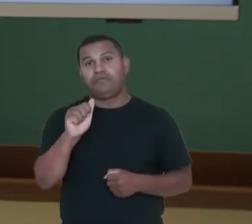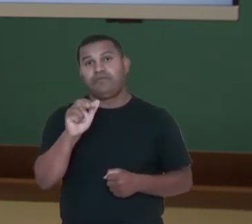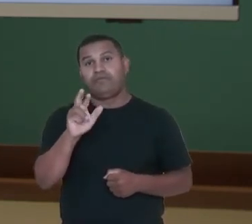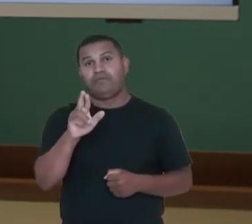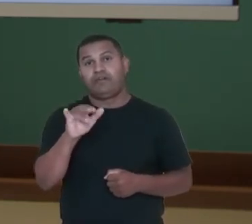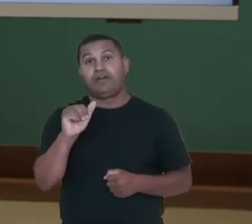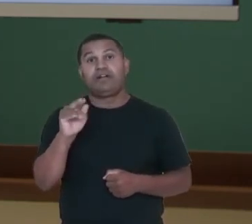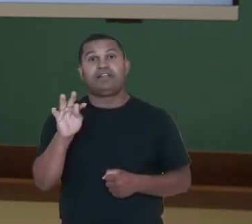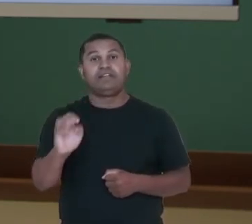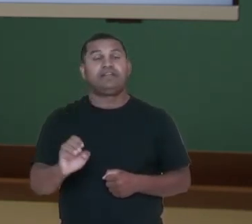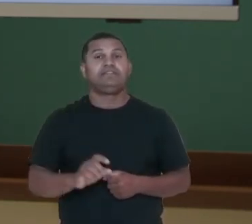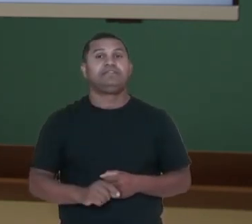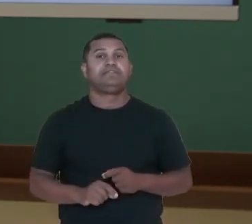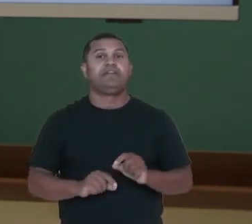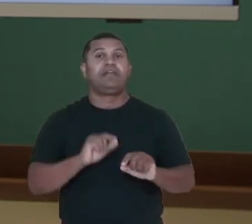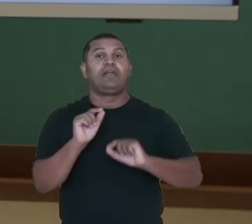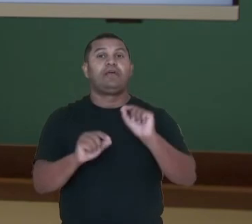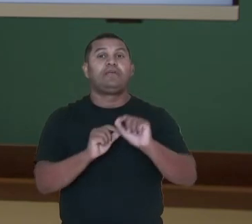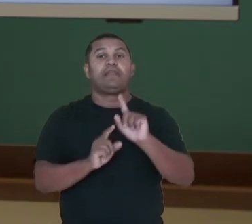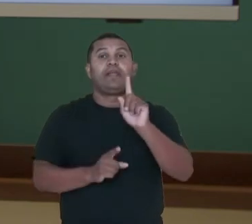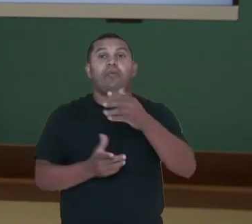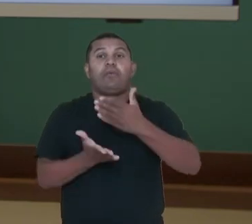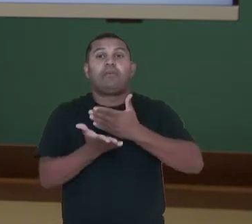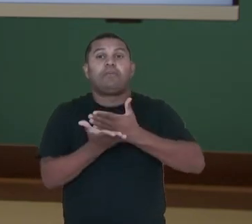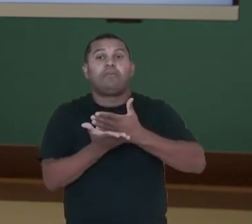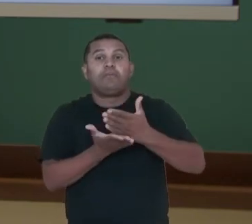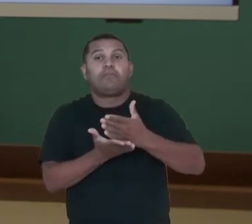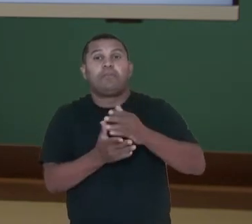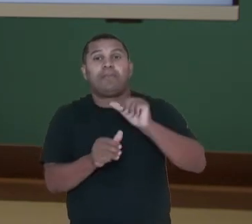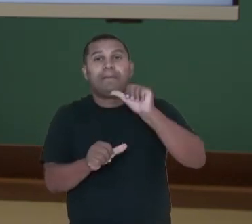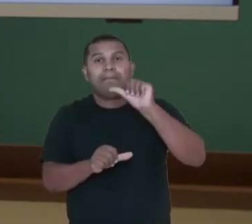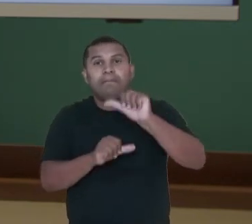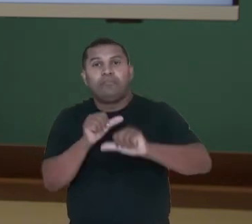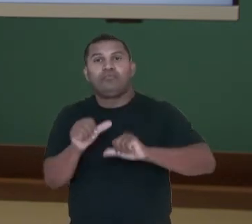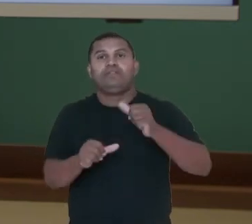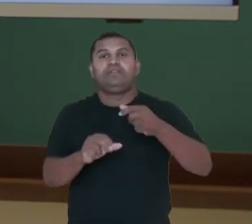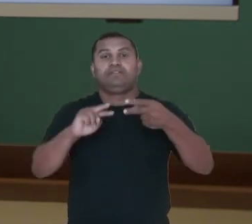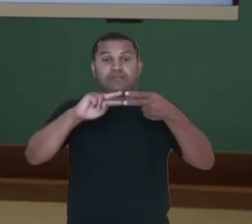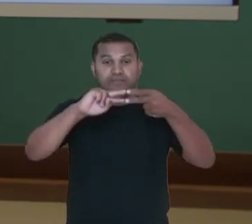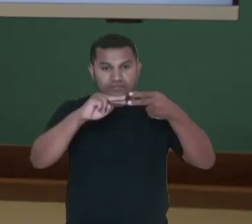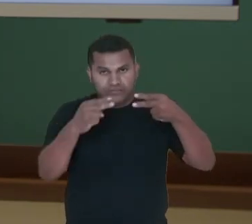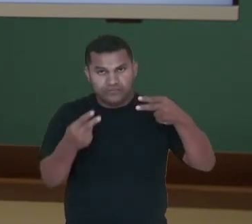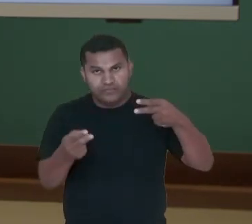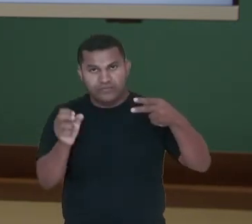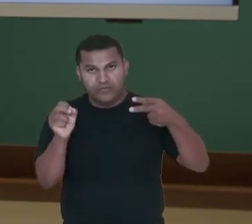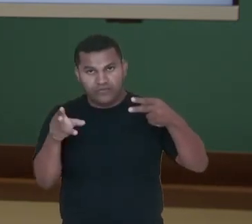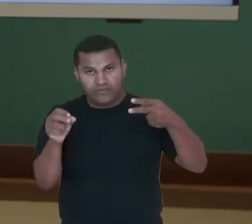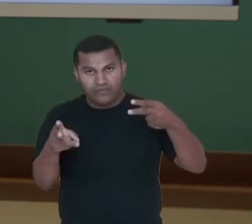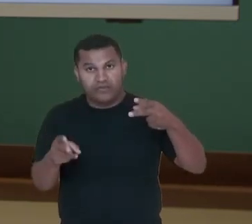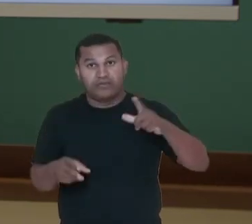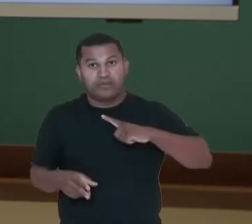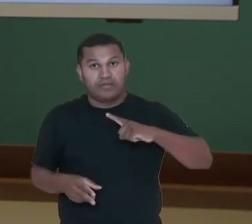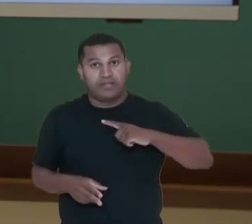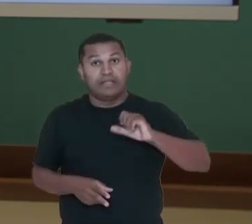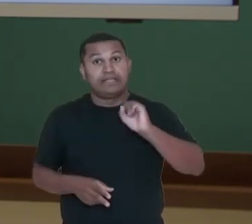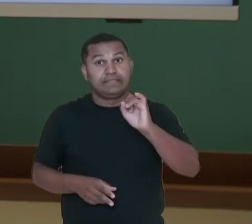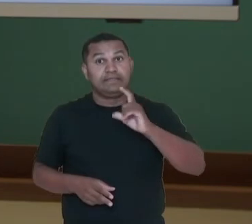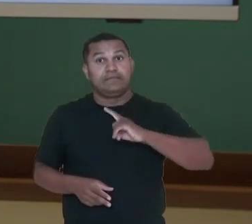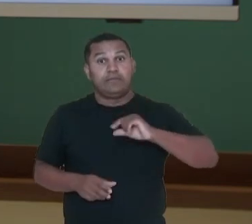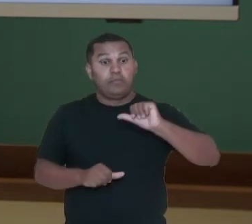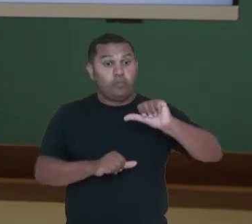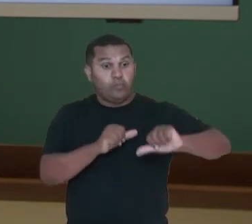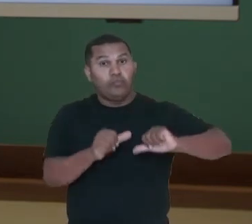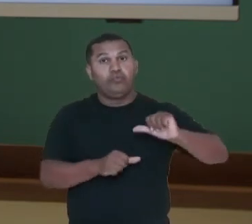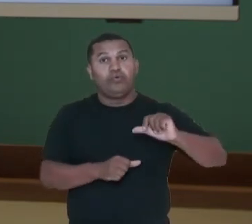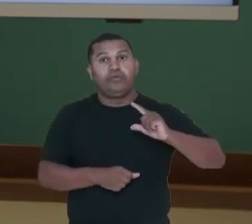uma mudança, uma mutação lá no código genético do vírus. Então, se muda o código genético, muda a característica do vírus.